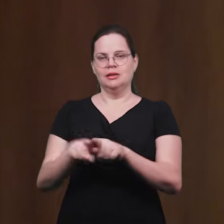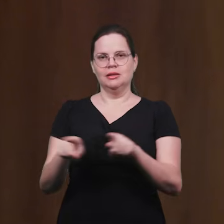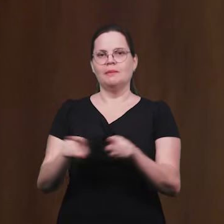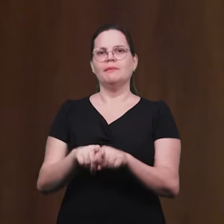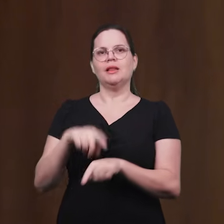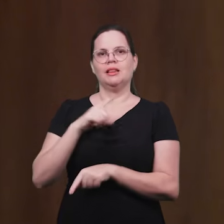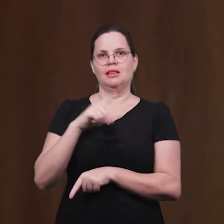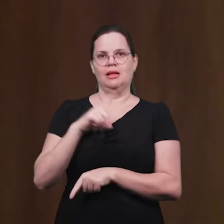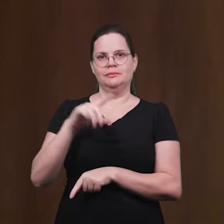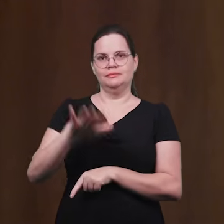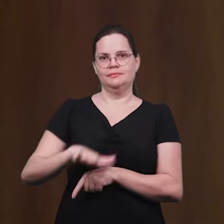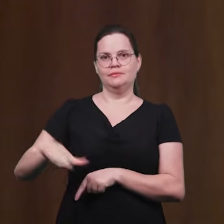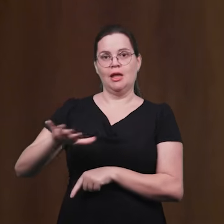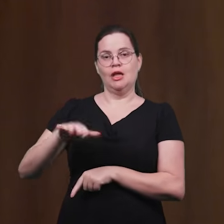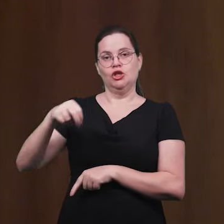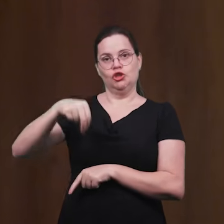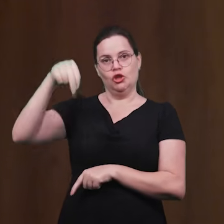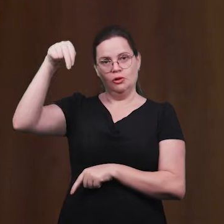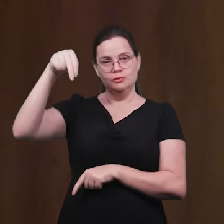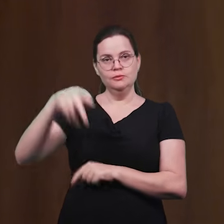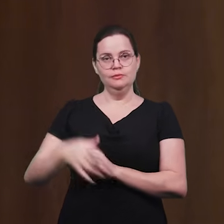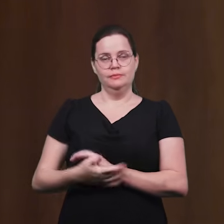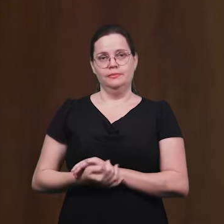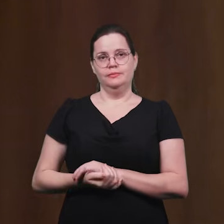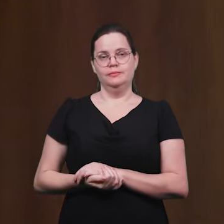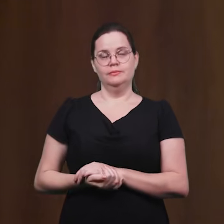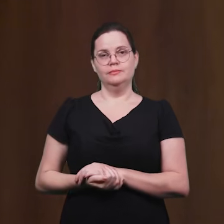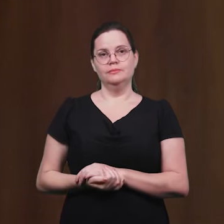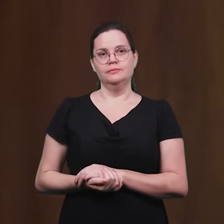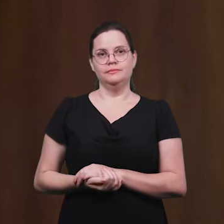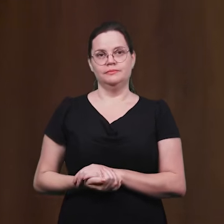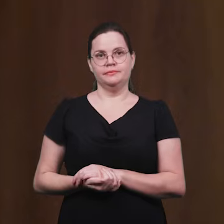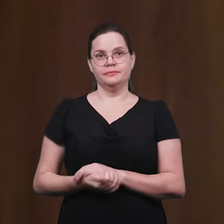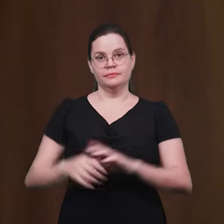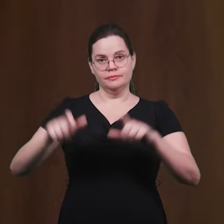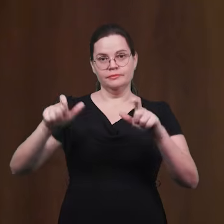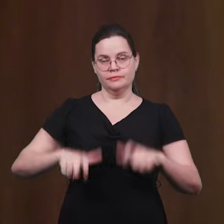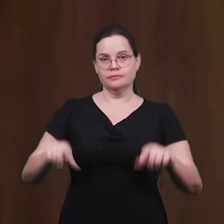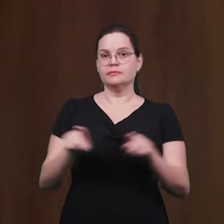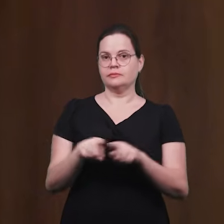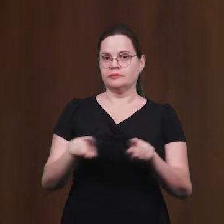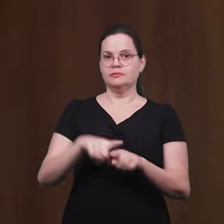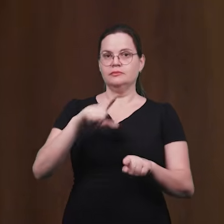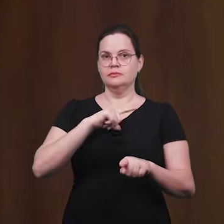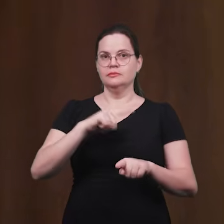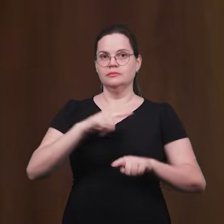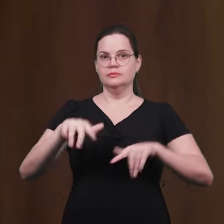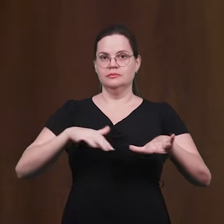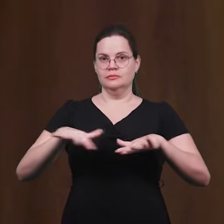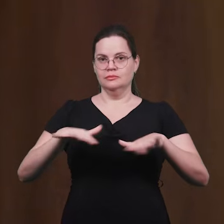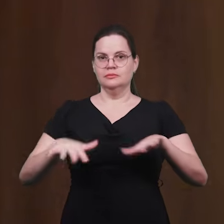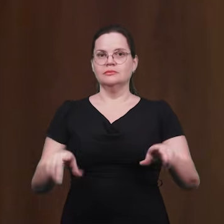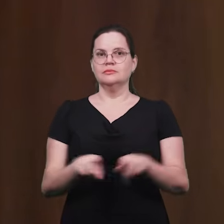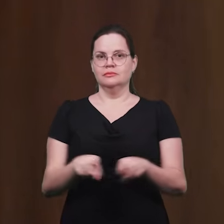em Araguara, que é a parte do extremo norte, e esse é um lugar onde também teve